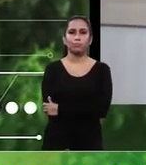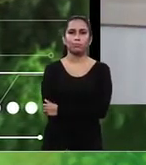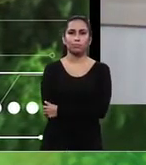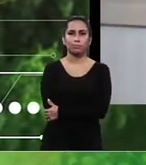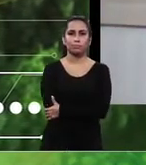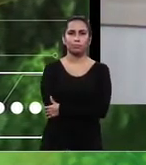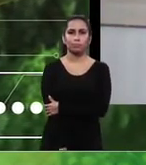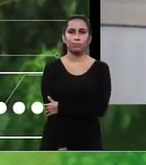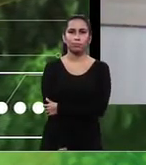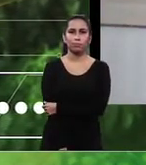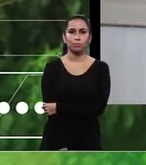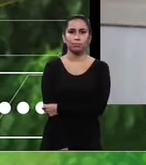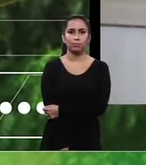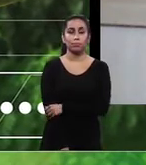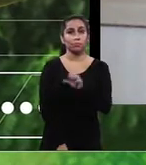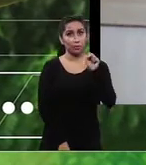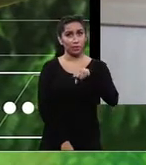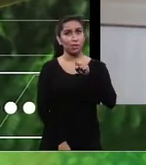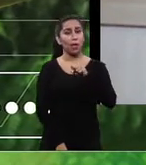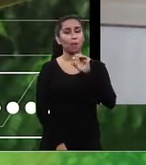Sim, com certeza. Muito obrigado, Igor.